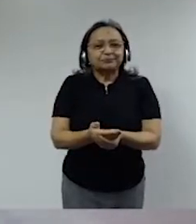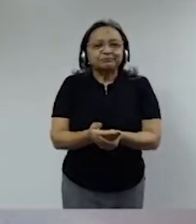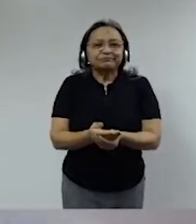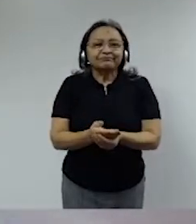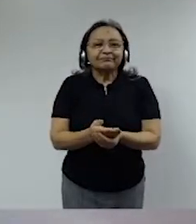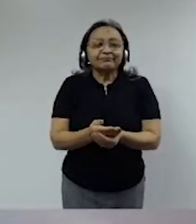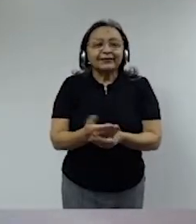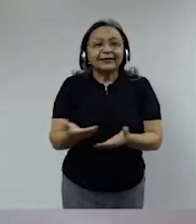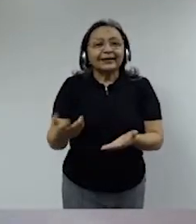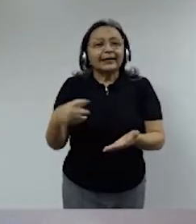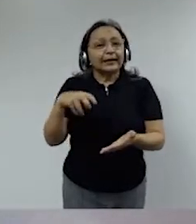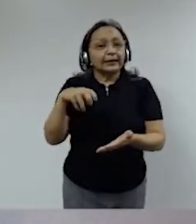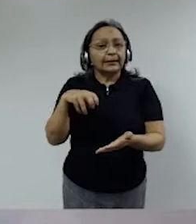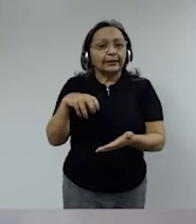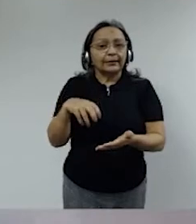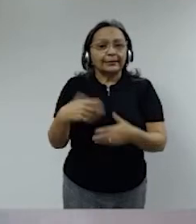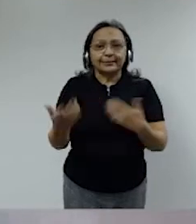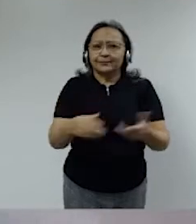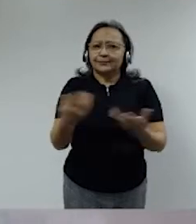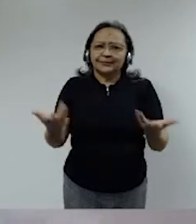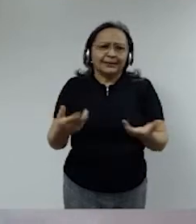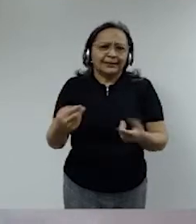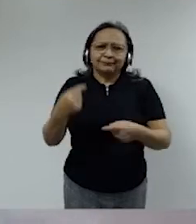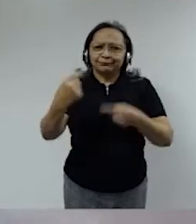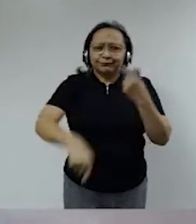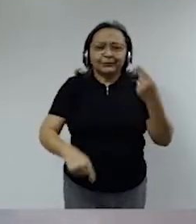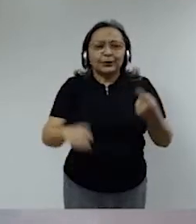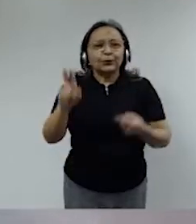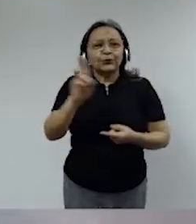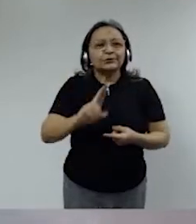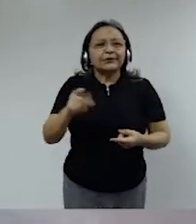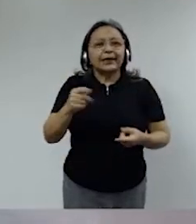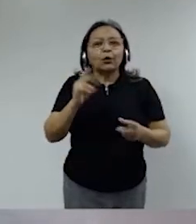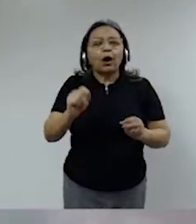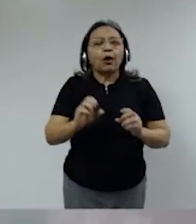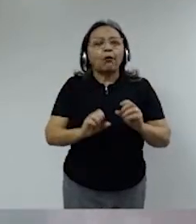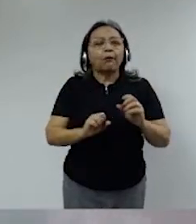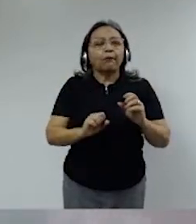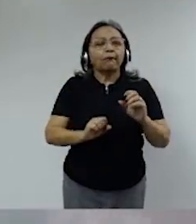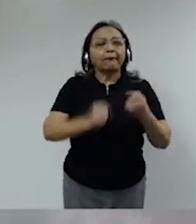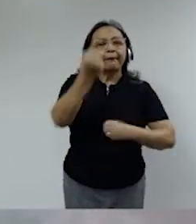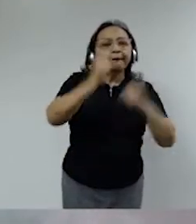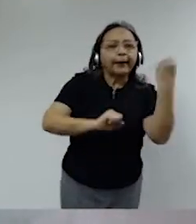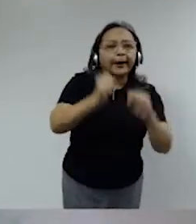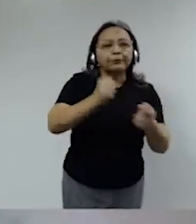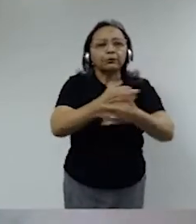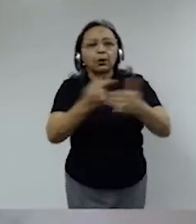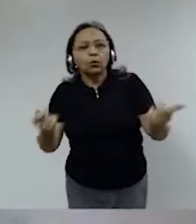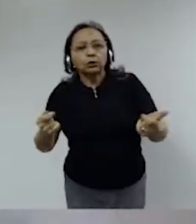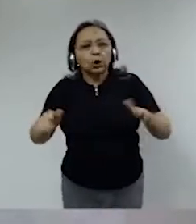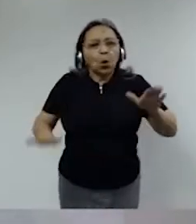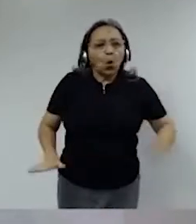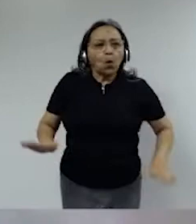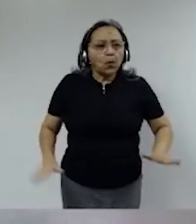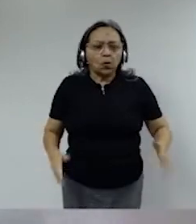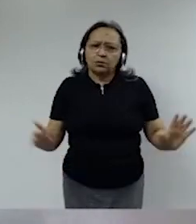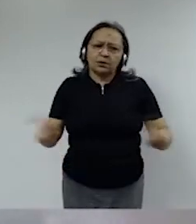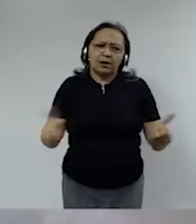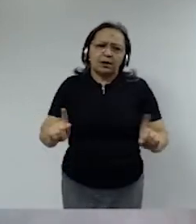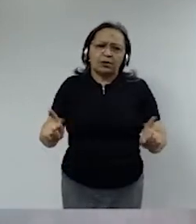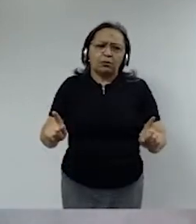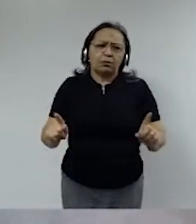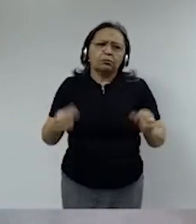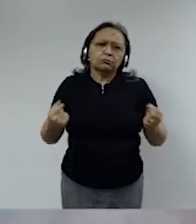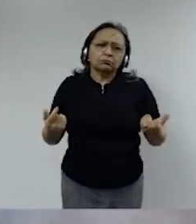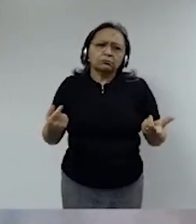ser, usando aí a terminologia do professor Jacinto Nelson, uma máquina de moer carne, né? Ele não pode ser nem algo